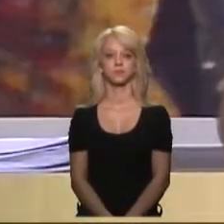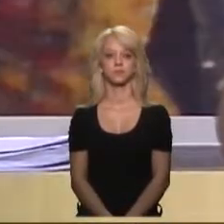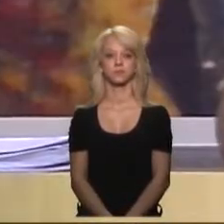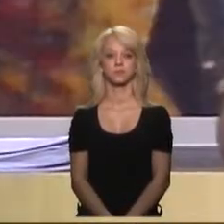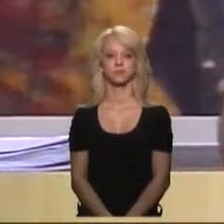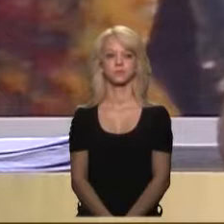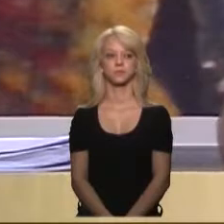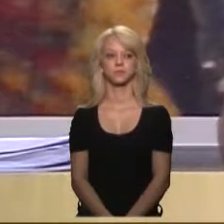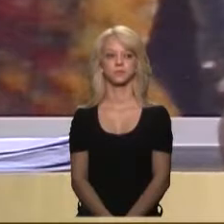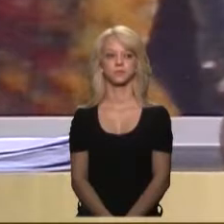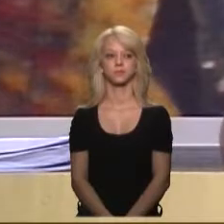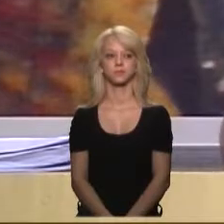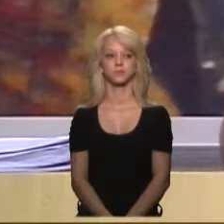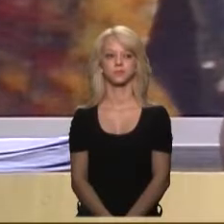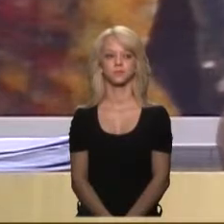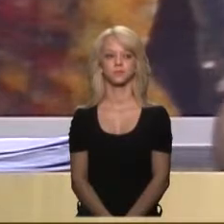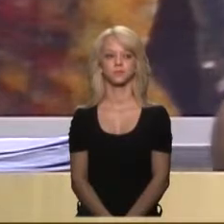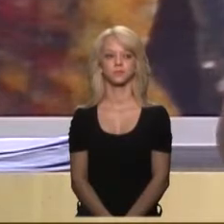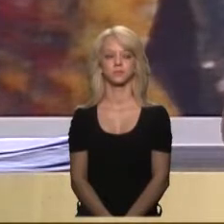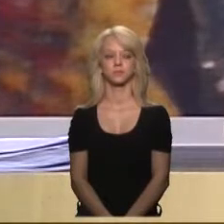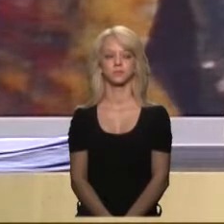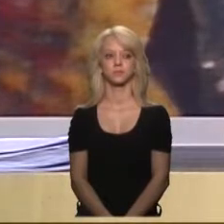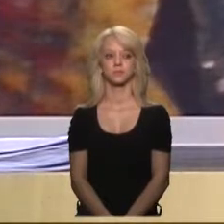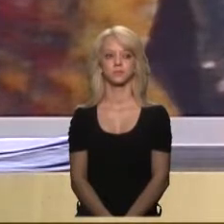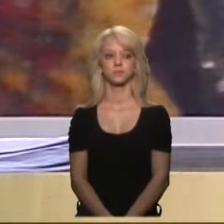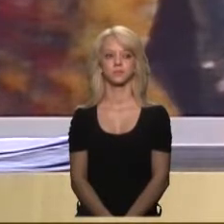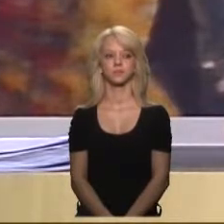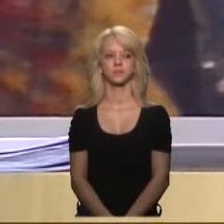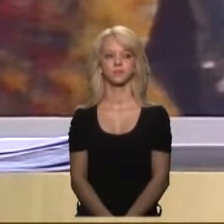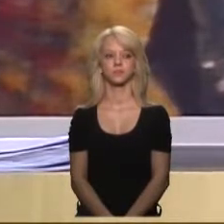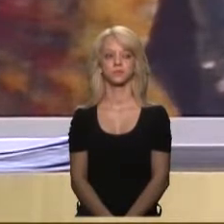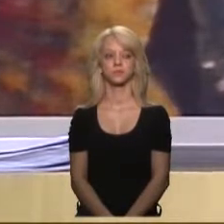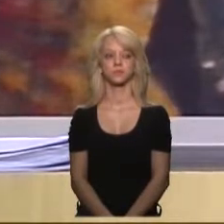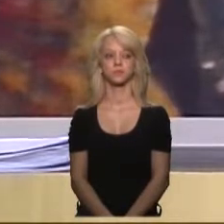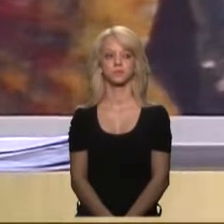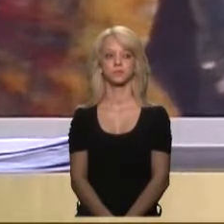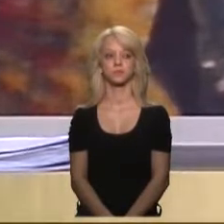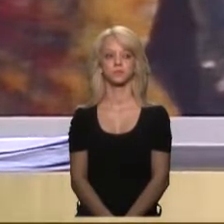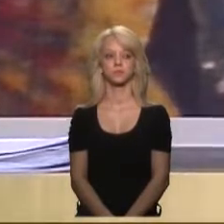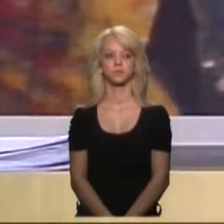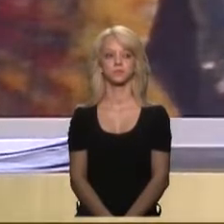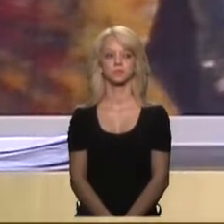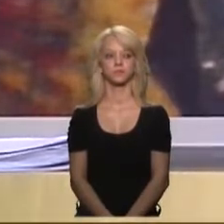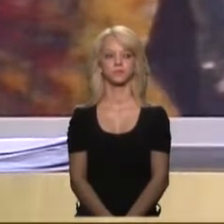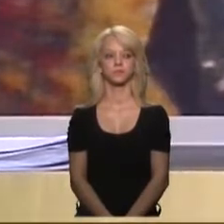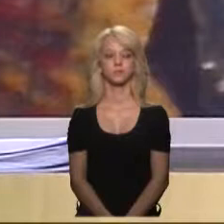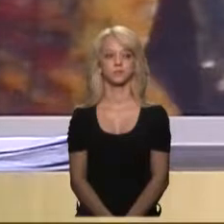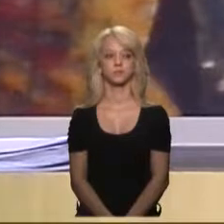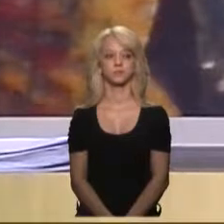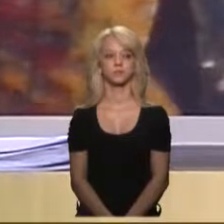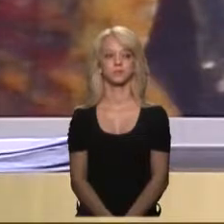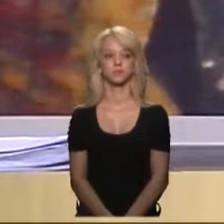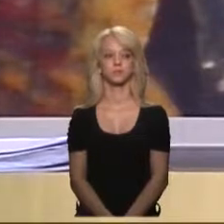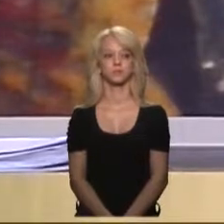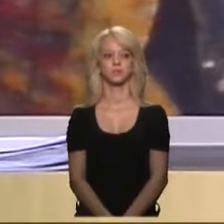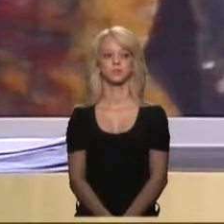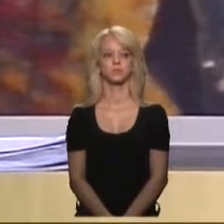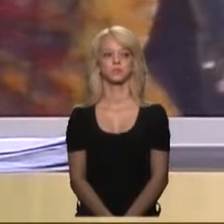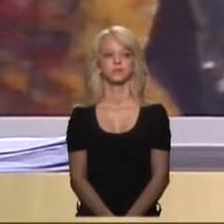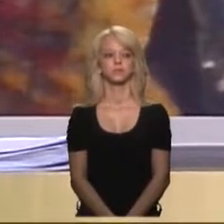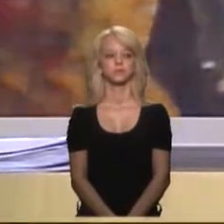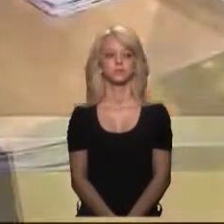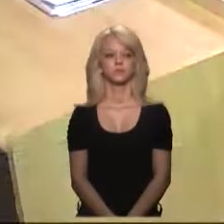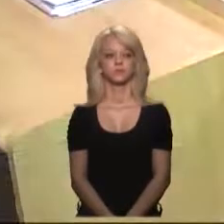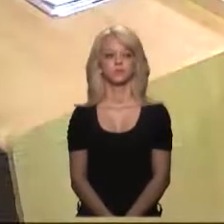Um, dois, três, quatro, cinco, seis, sete, oito, nove vereadores. Não temos quórum regimental por enquanto. Peço aos vereadores que